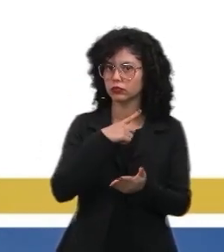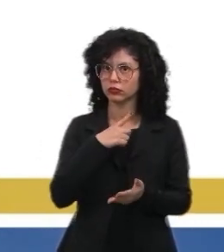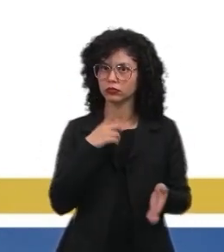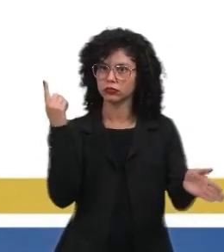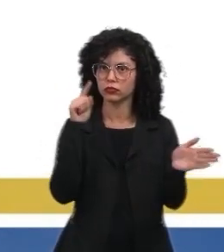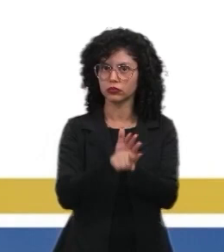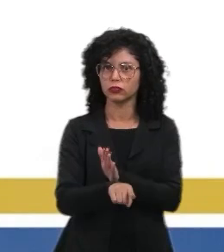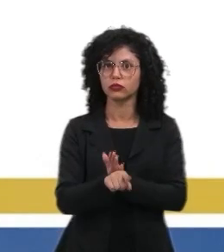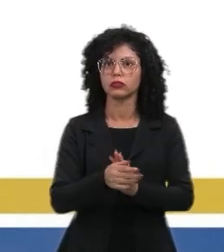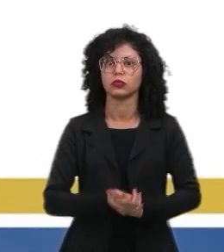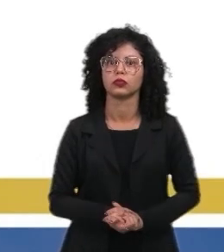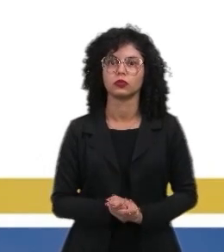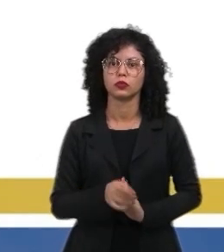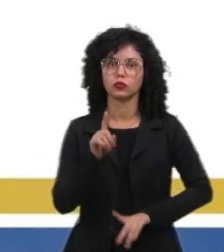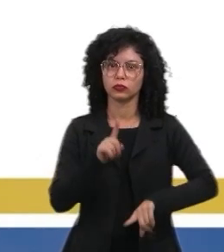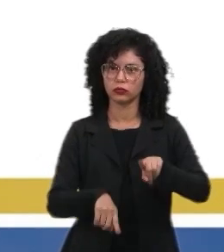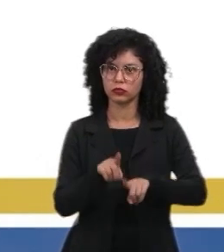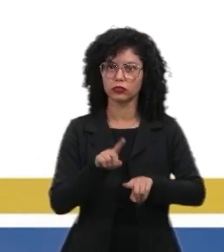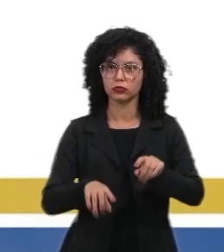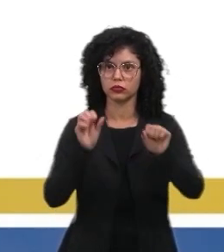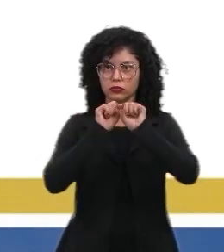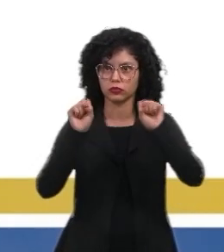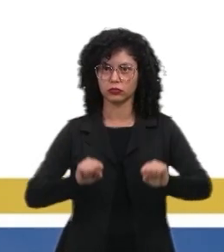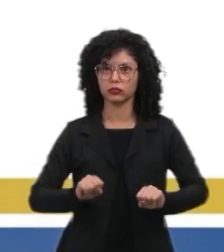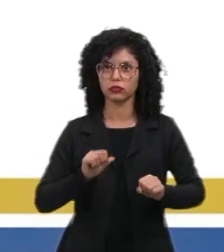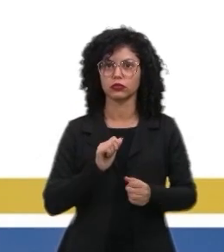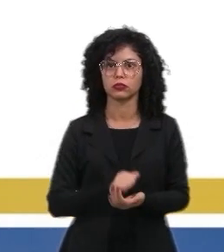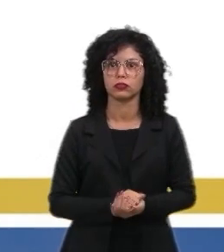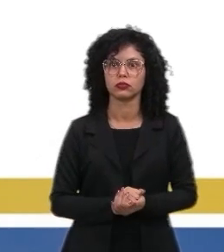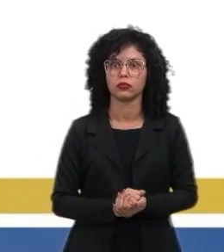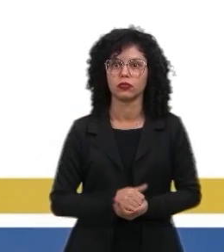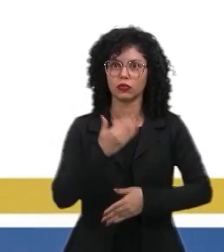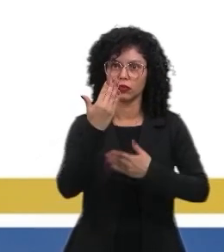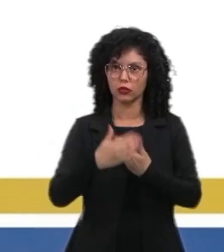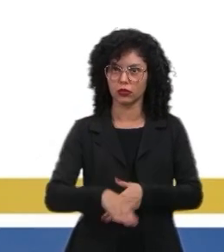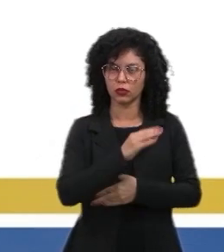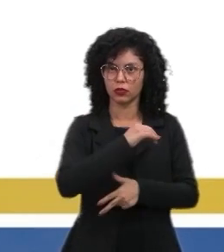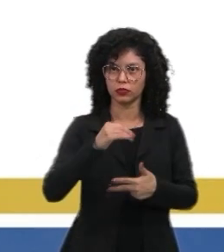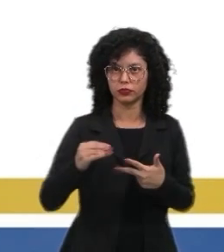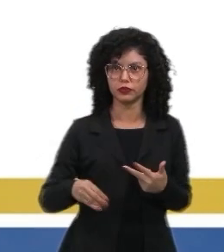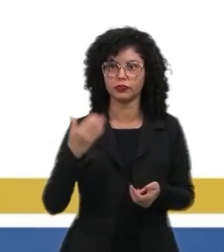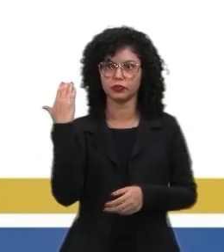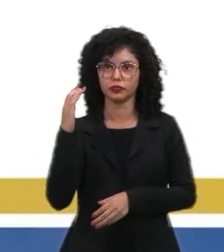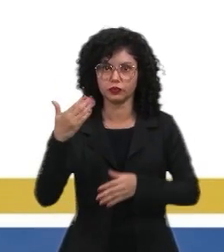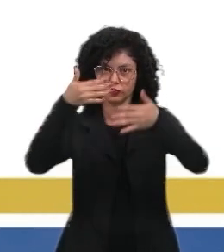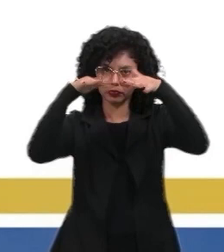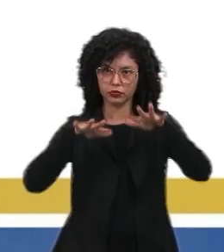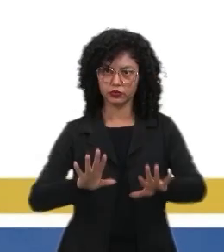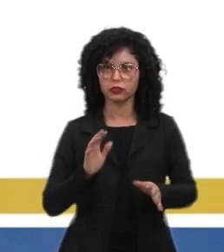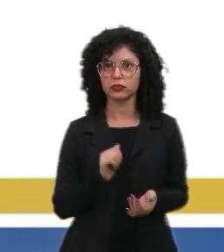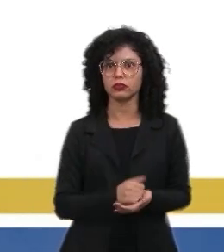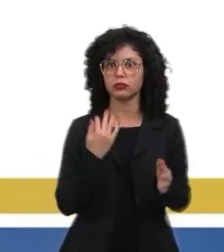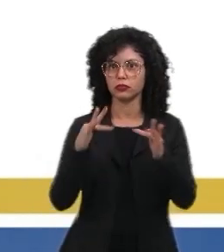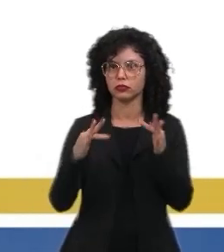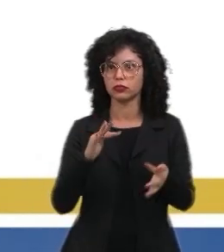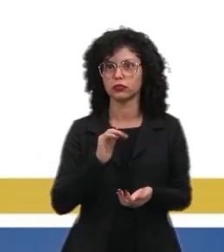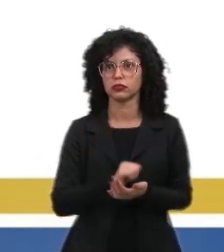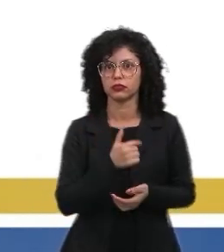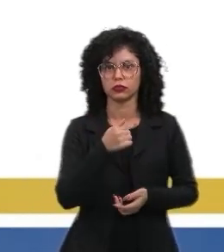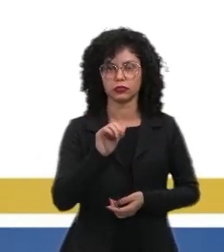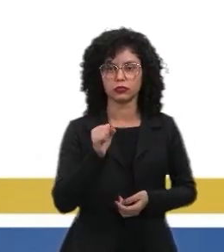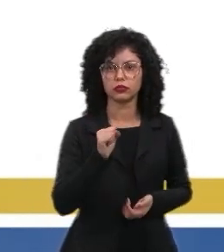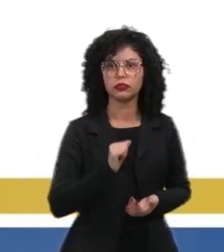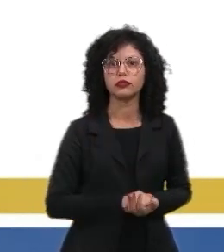uma questãozinha do nosso material do Sistema Farias Brito, lá da prova Enem, Ciências da Natureza de Física, página